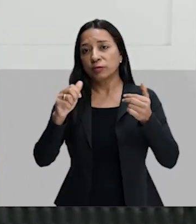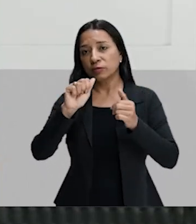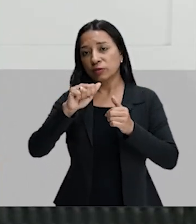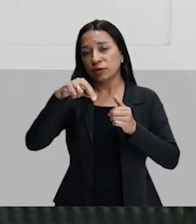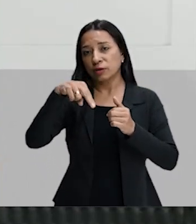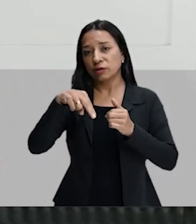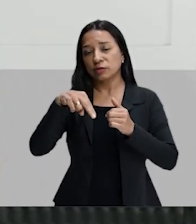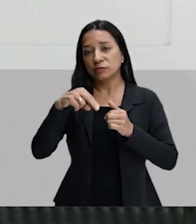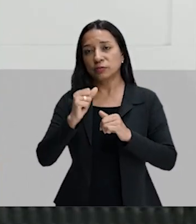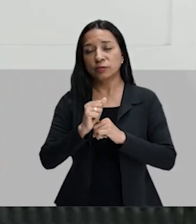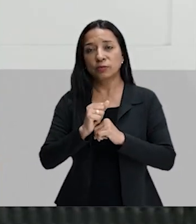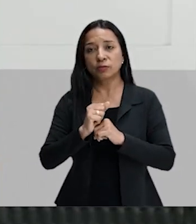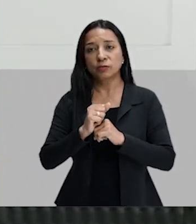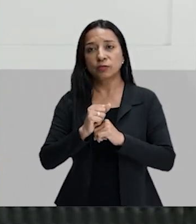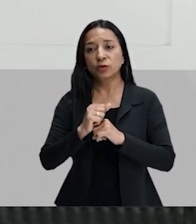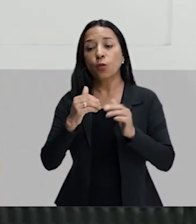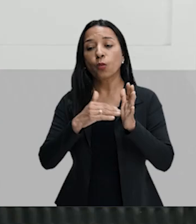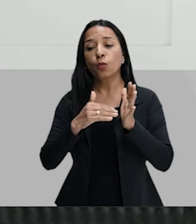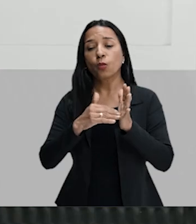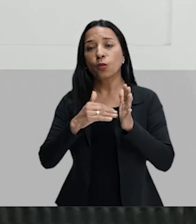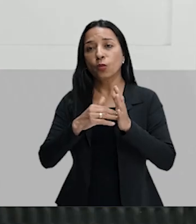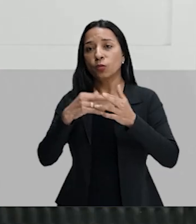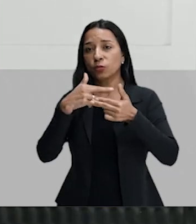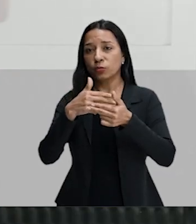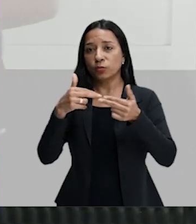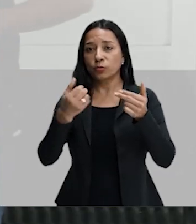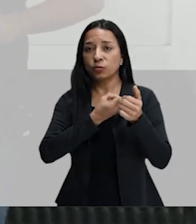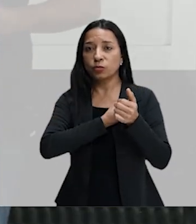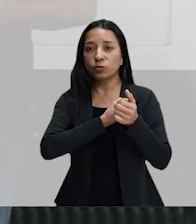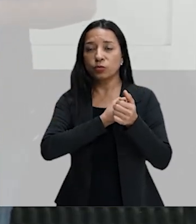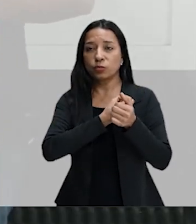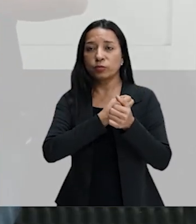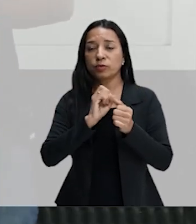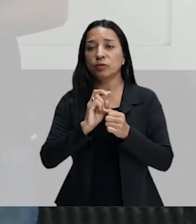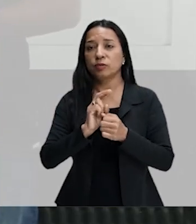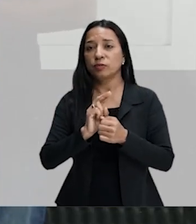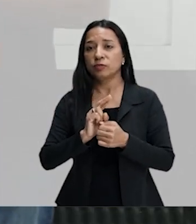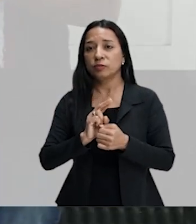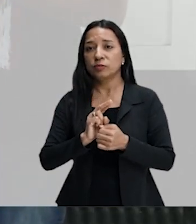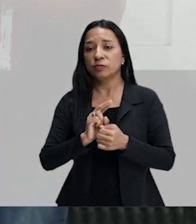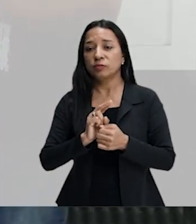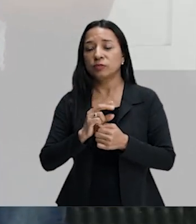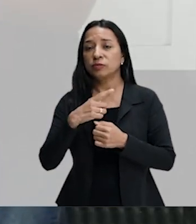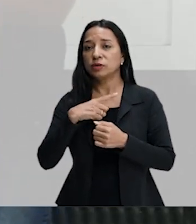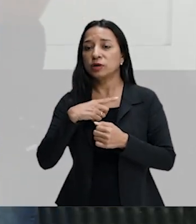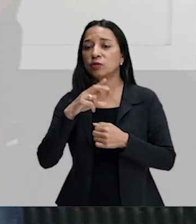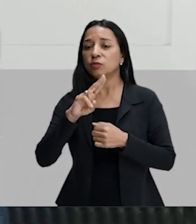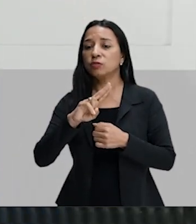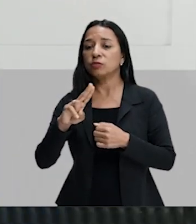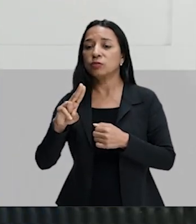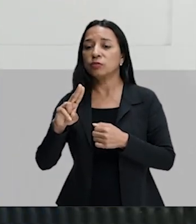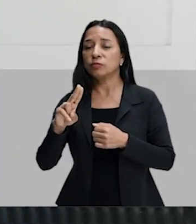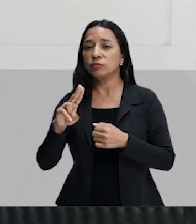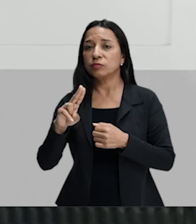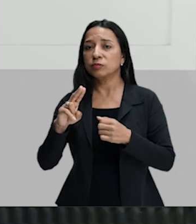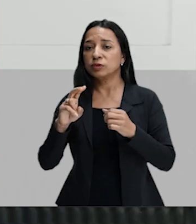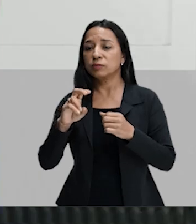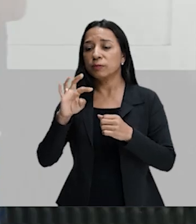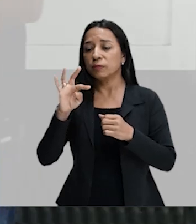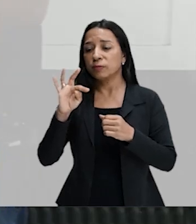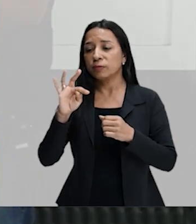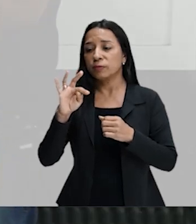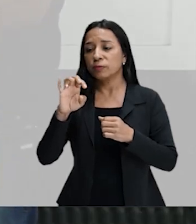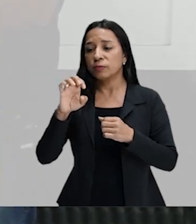AN, esse último elemento aqui, ele recebe o nome de termo independente.